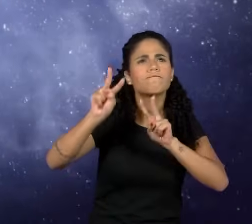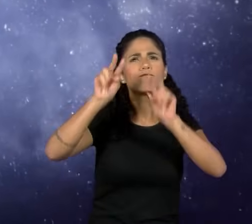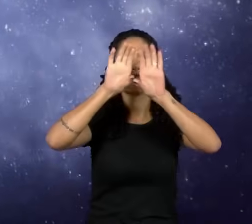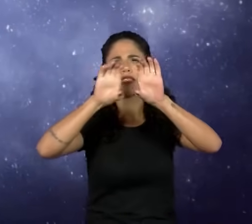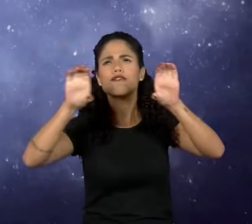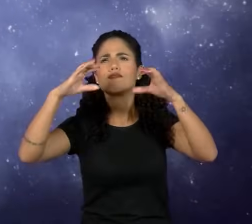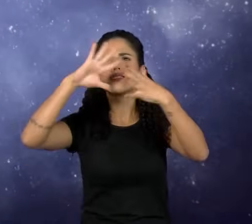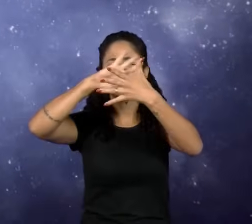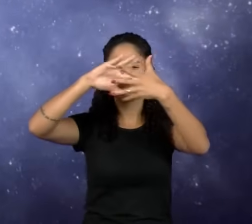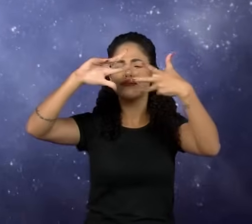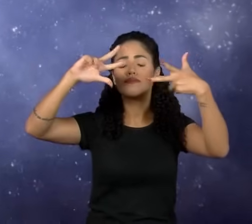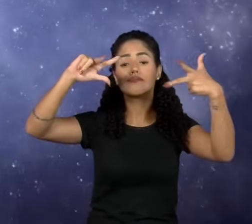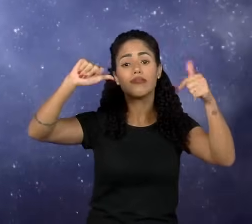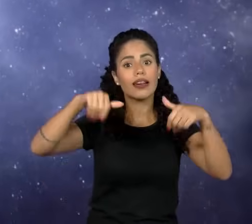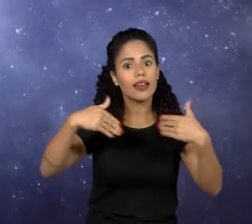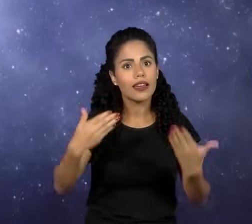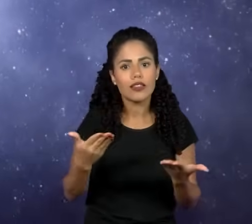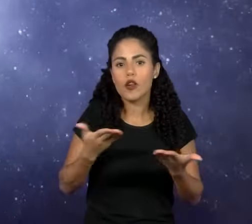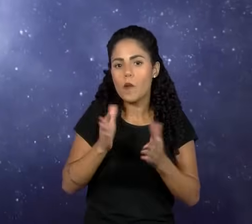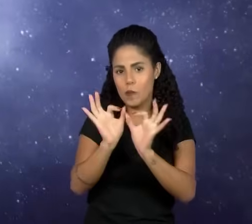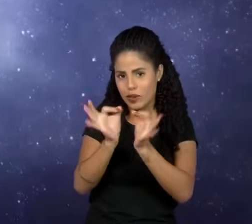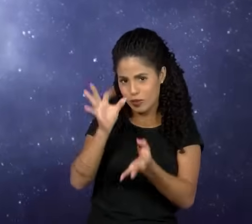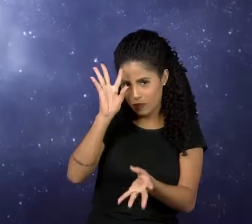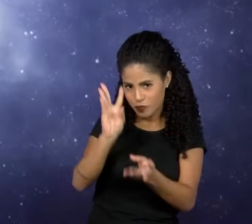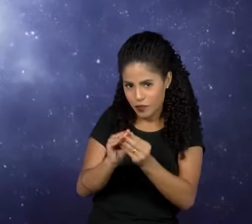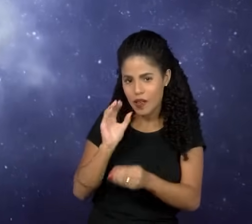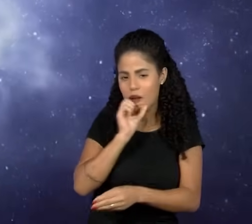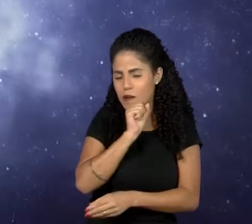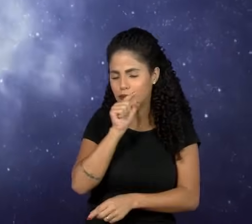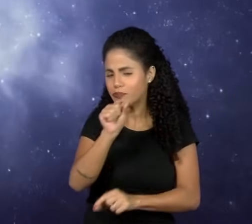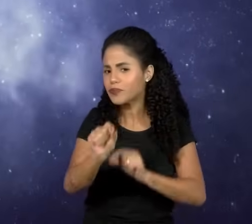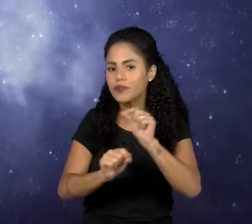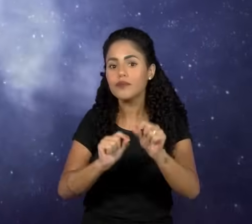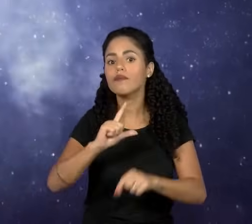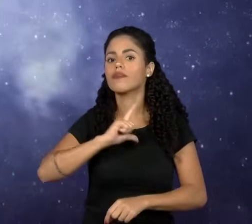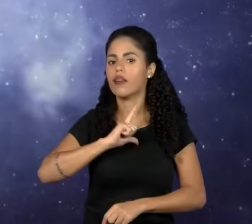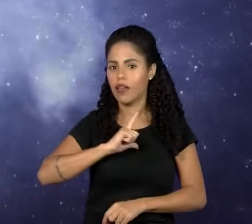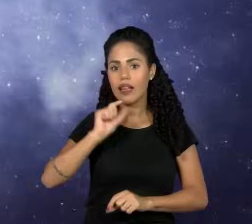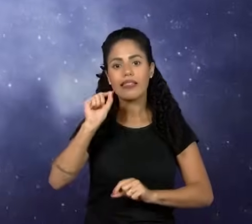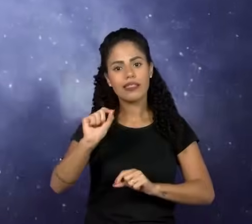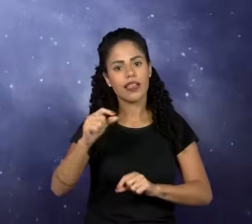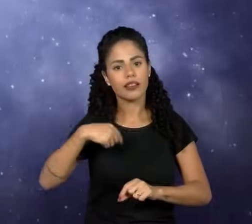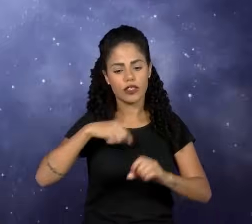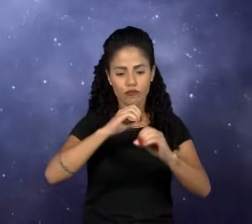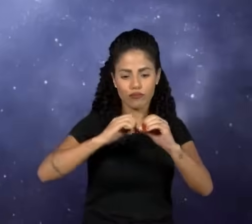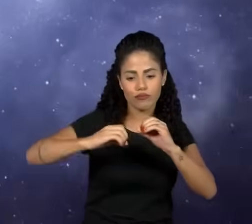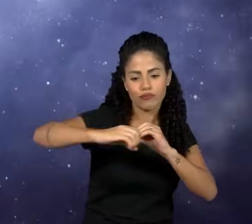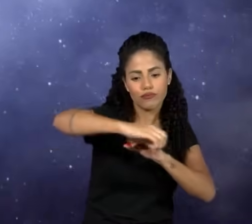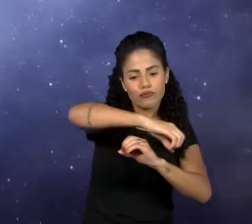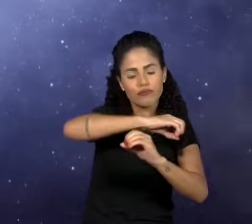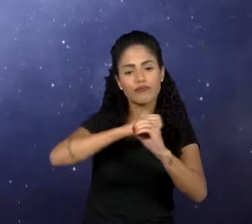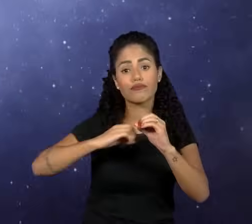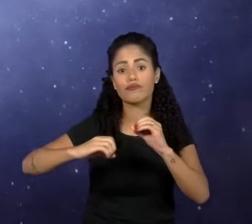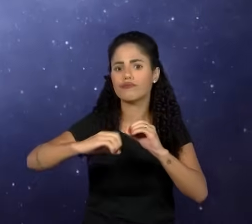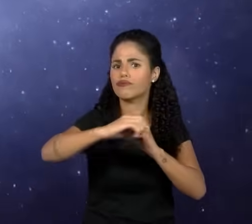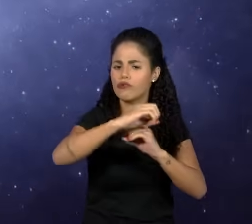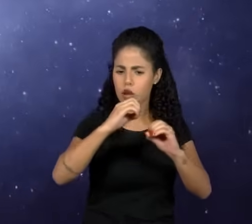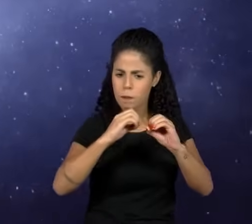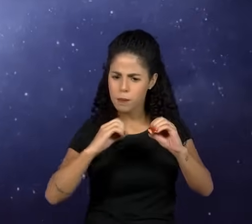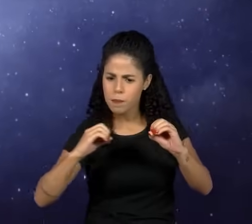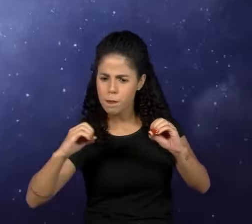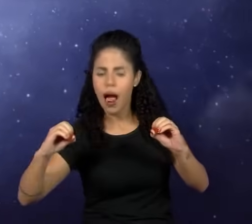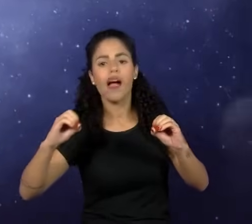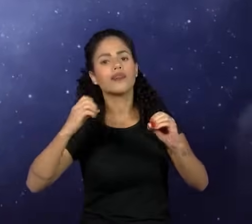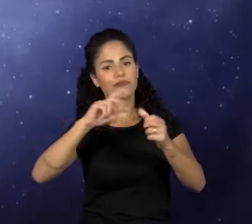né? Então, para ficar simples, existe um grande sistema solar, né? Os planetas e a Terra e a